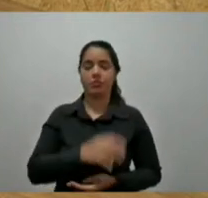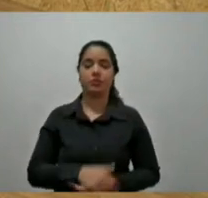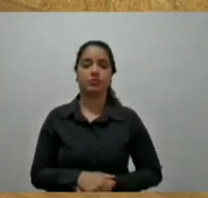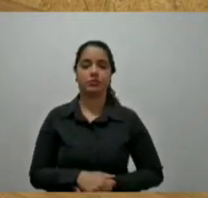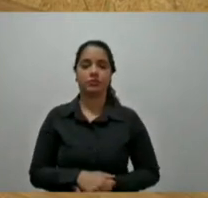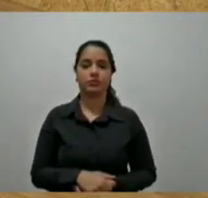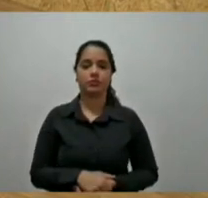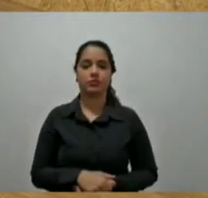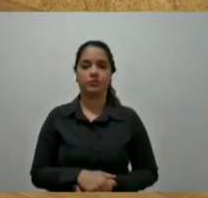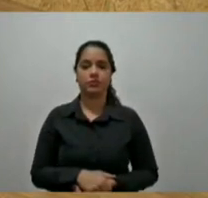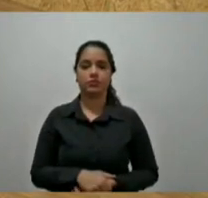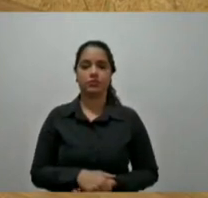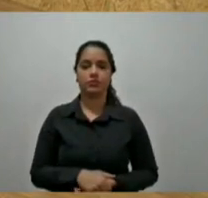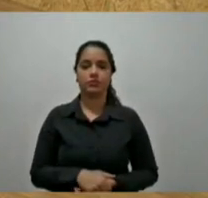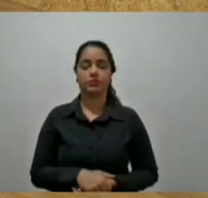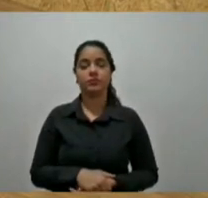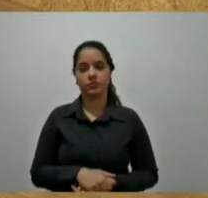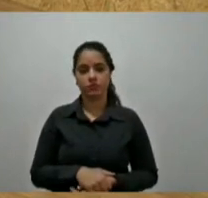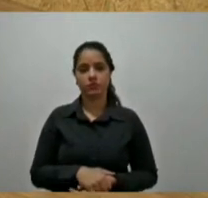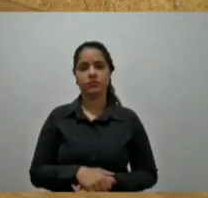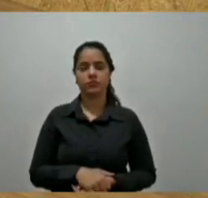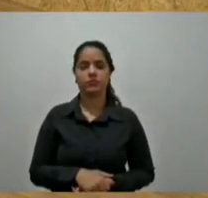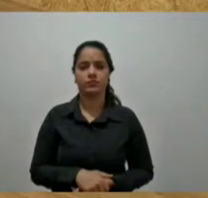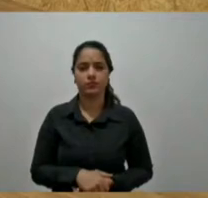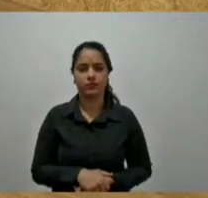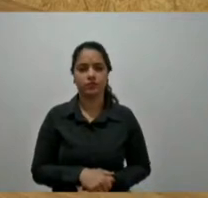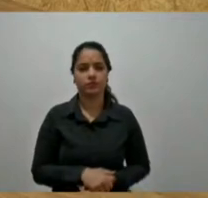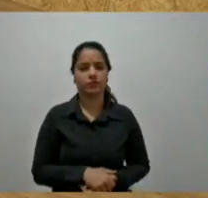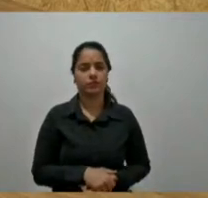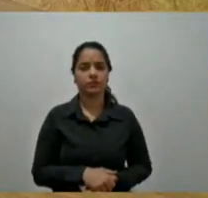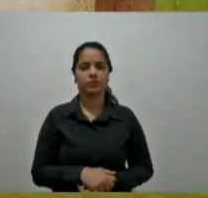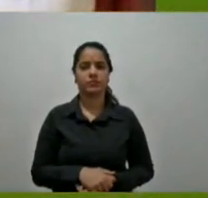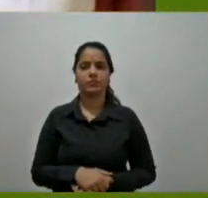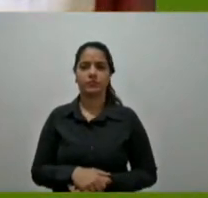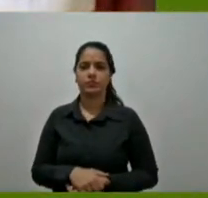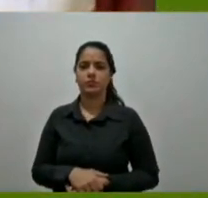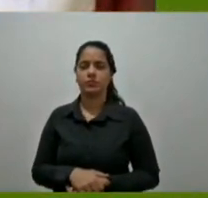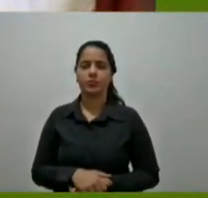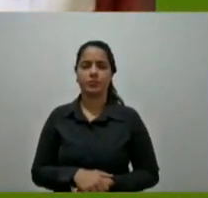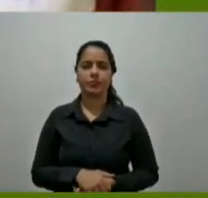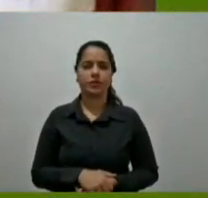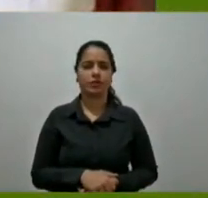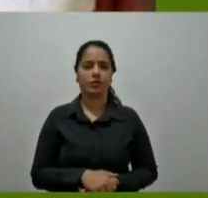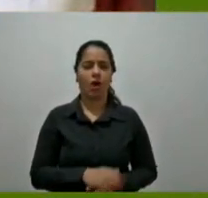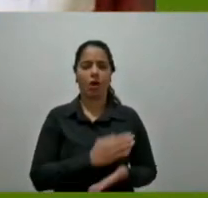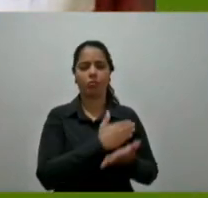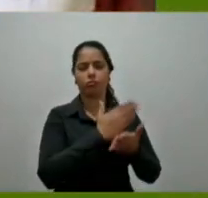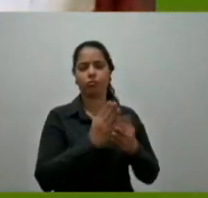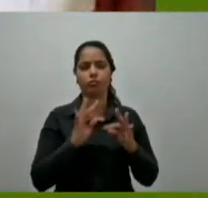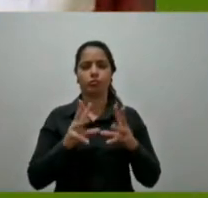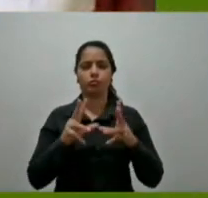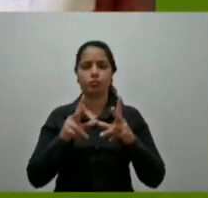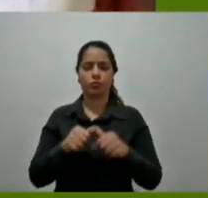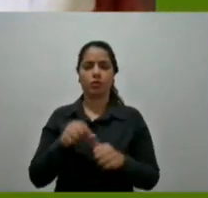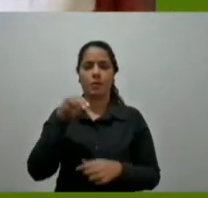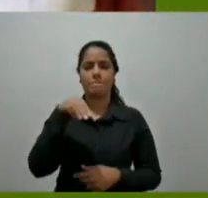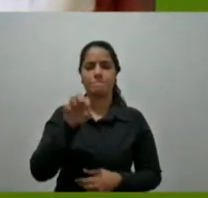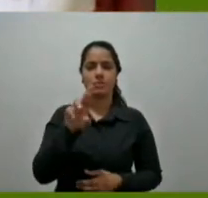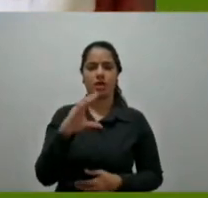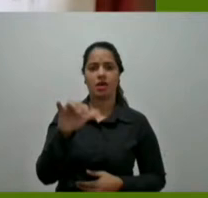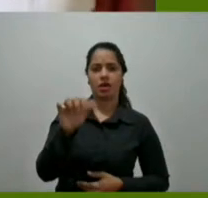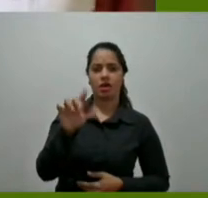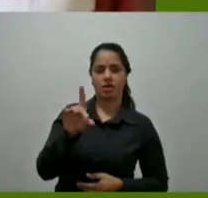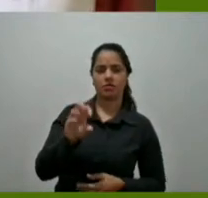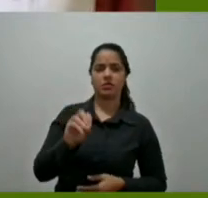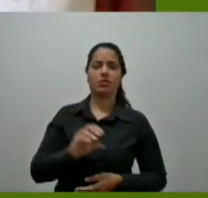Olha, existe uma dinâmica nesse processo todo, não é isso? É o mercado. Hoje, o mercado tem uma demanda